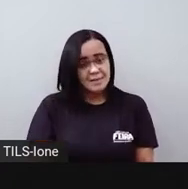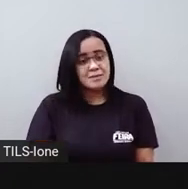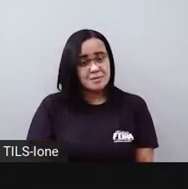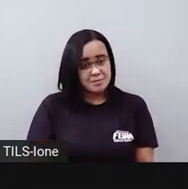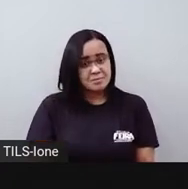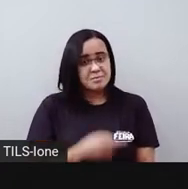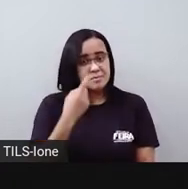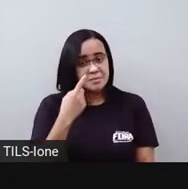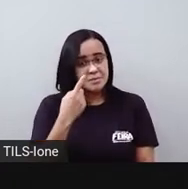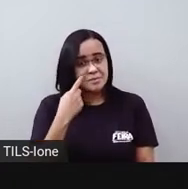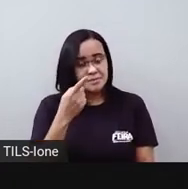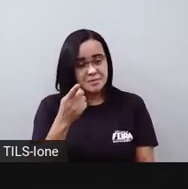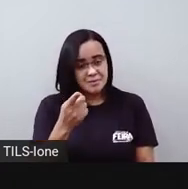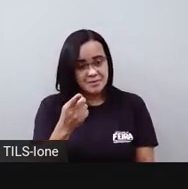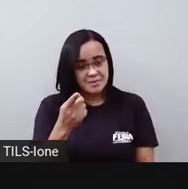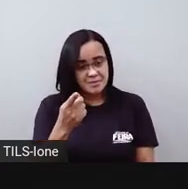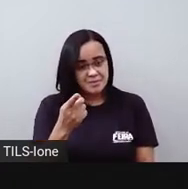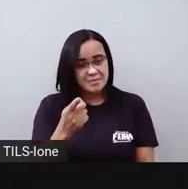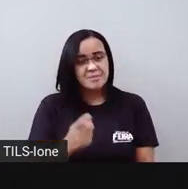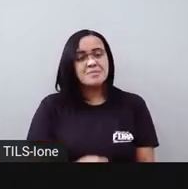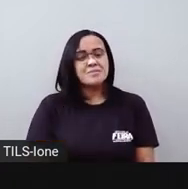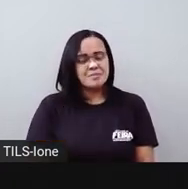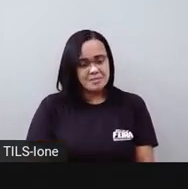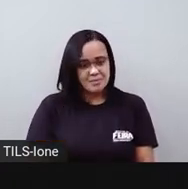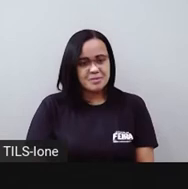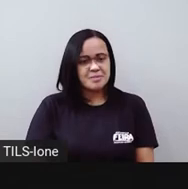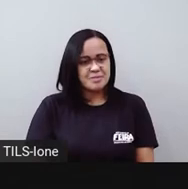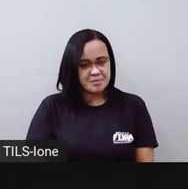Olha a cara dele aí se entregando.